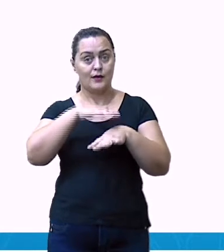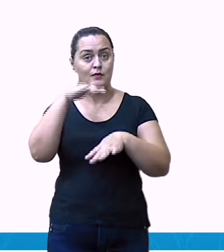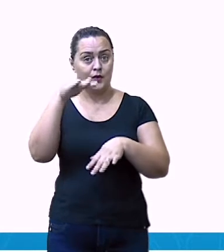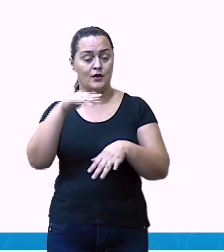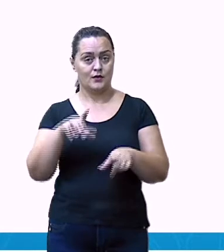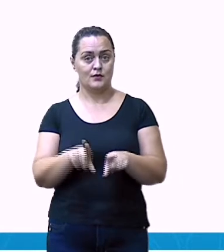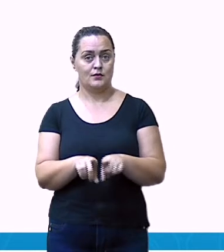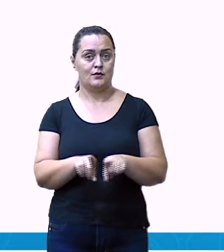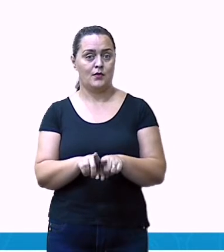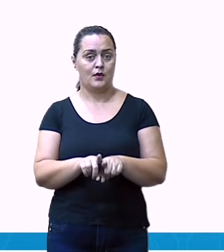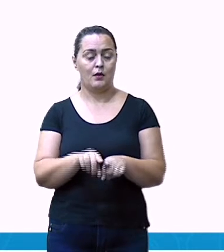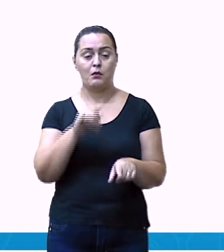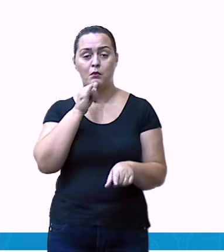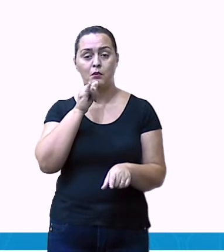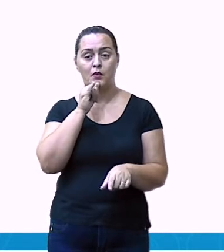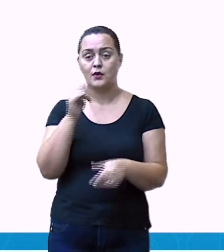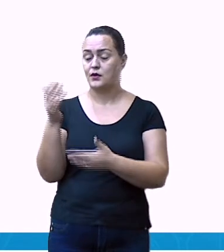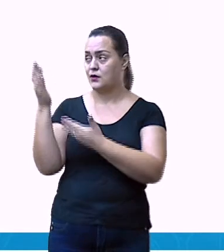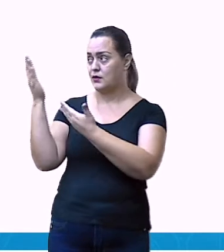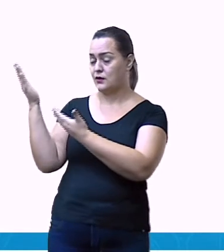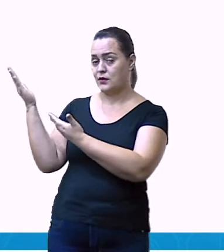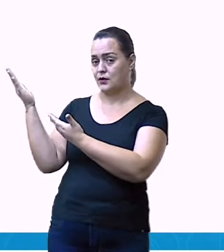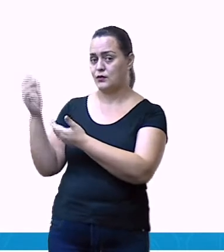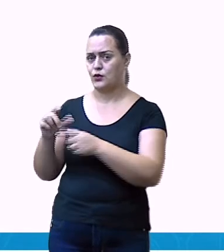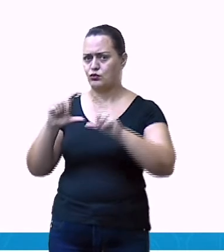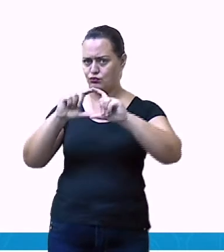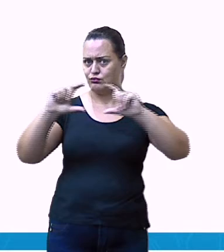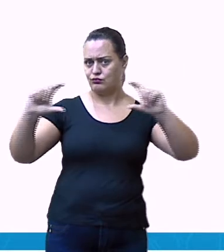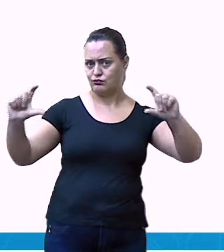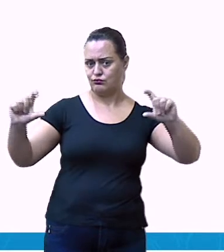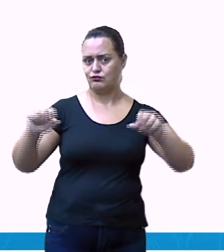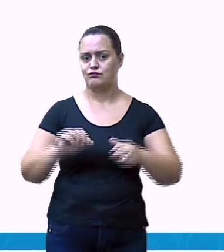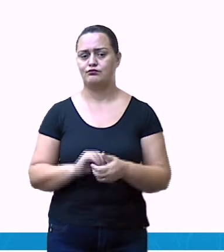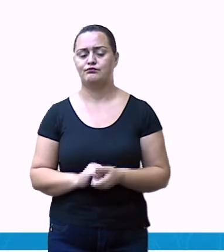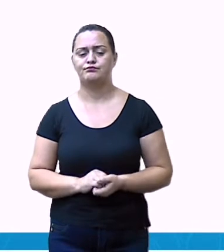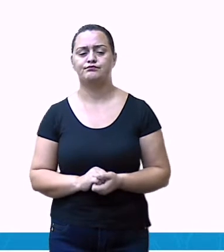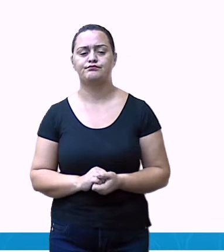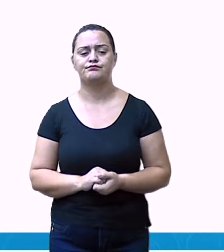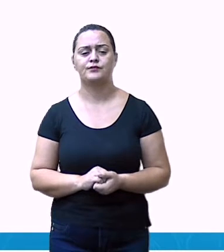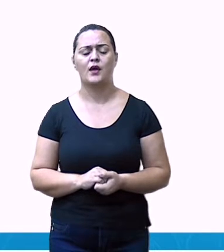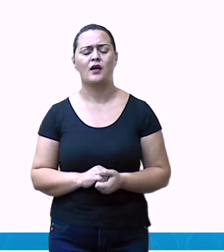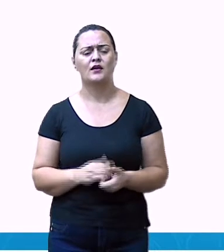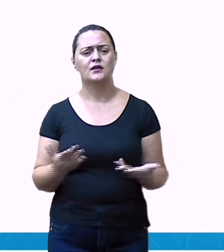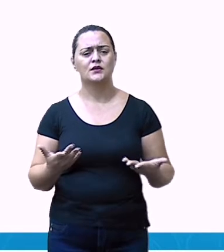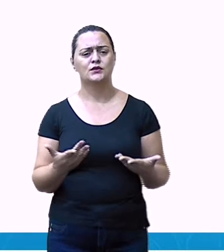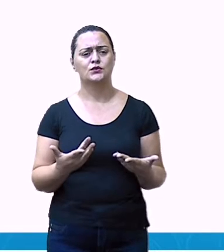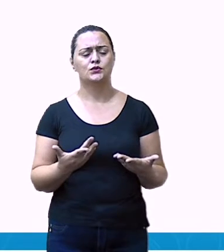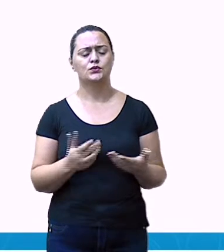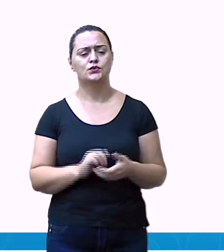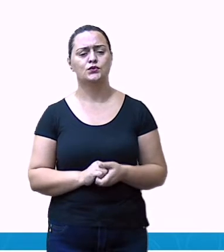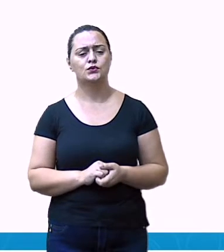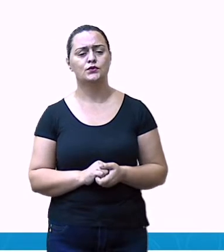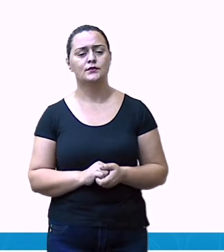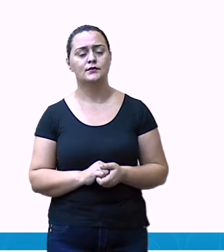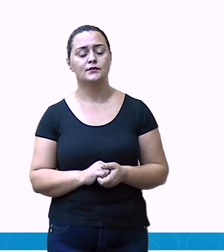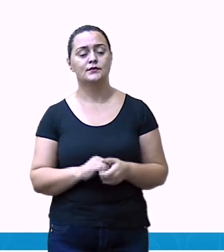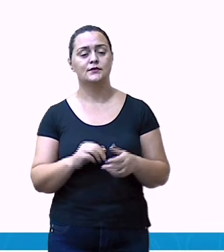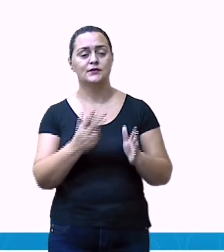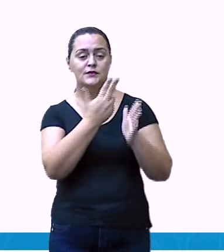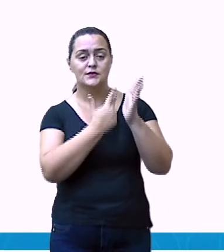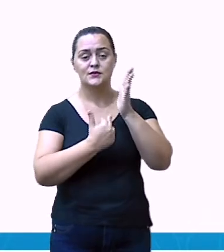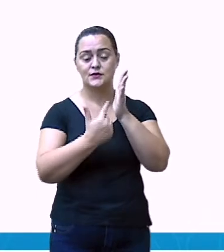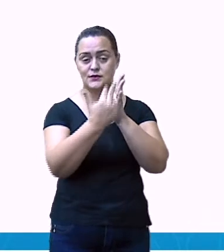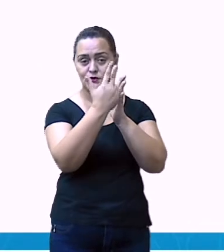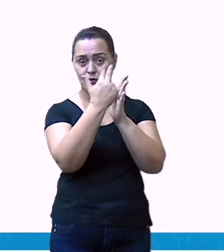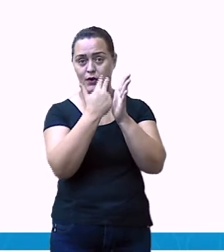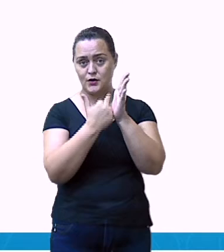outras linguagens representadas. Número 2. Nas imagens acima, você pode observar que o